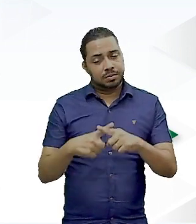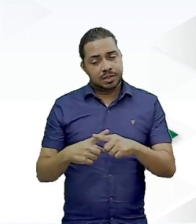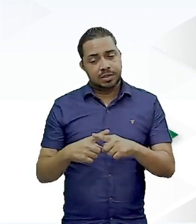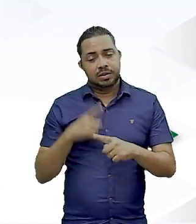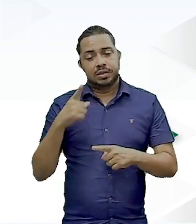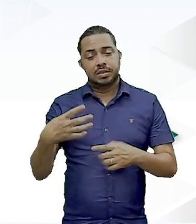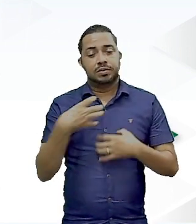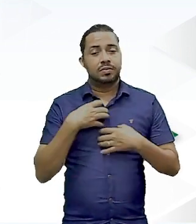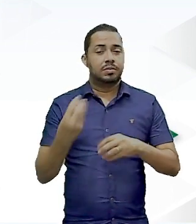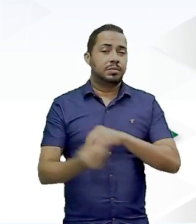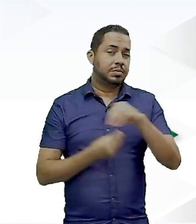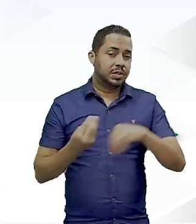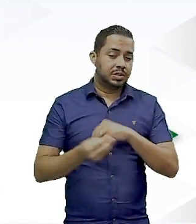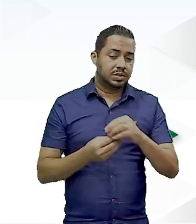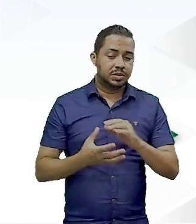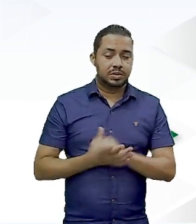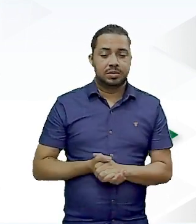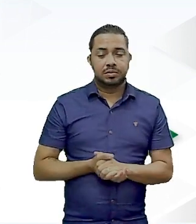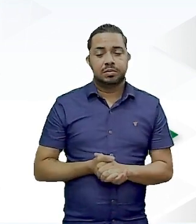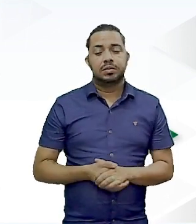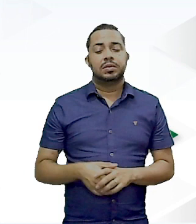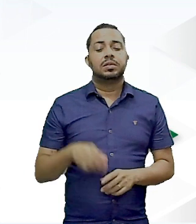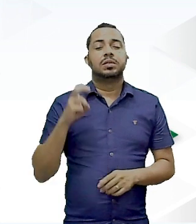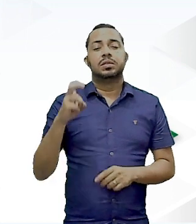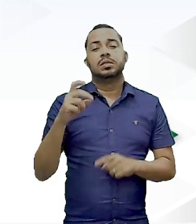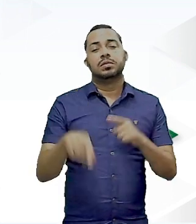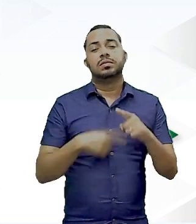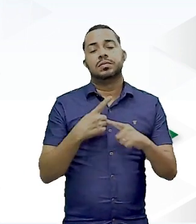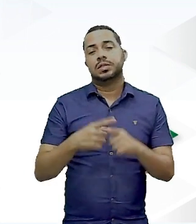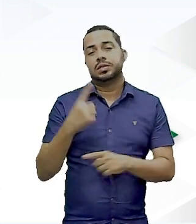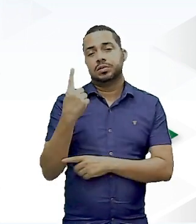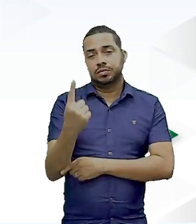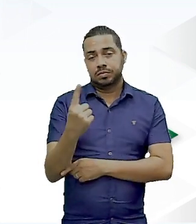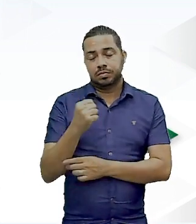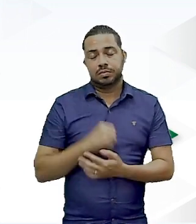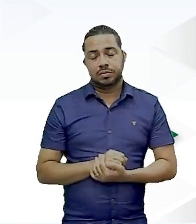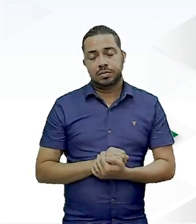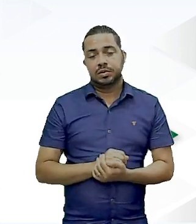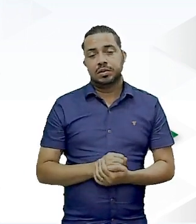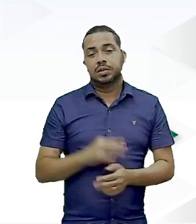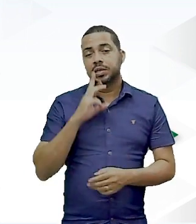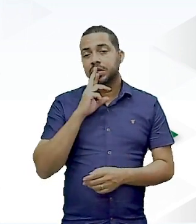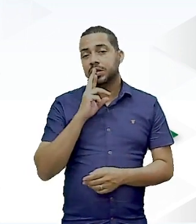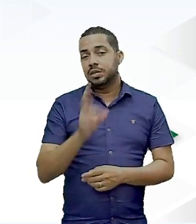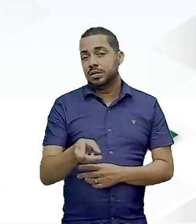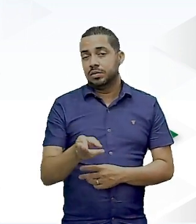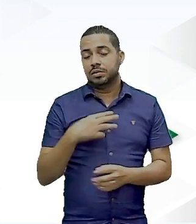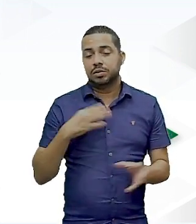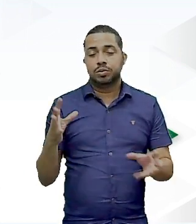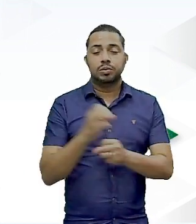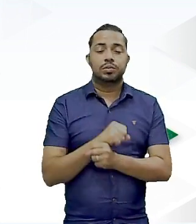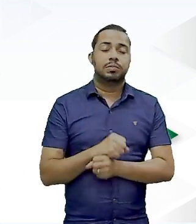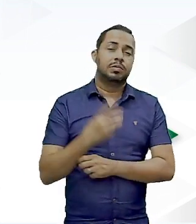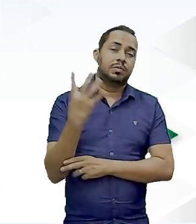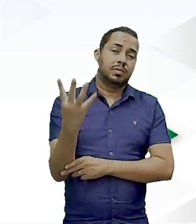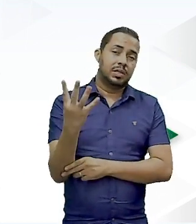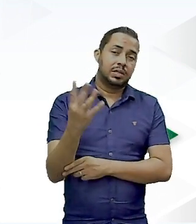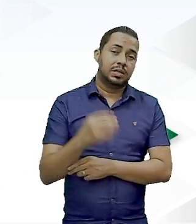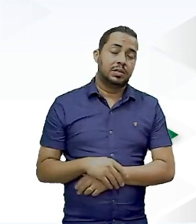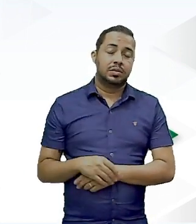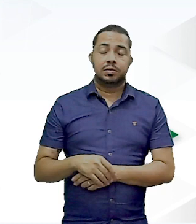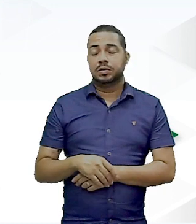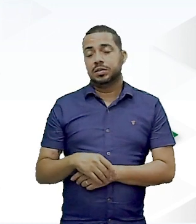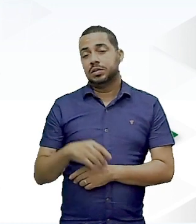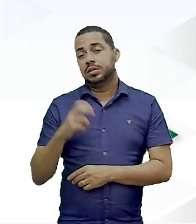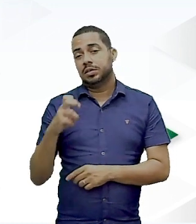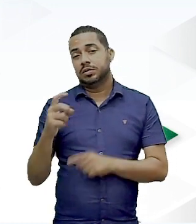forma mista da seguinte forma. 5 vezes 1 e o resultado eu somo com 4. 5 vezes